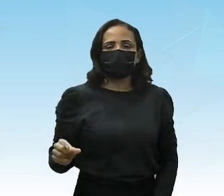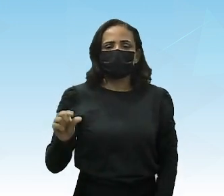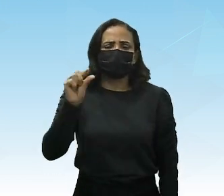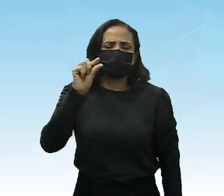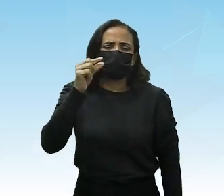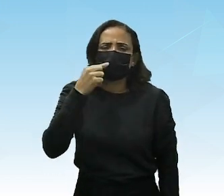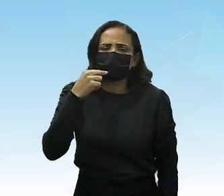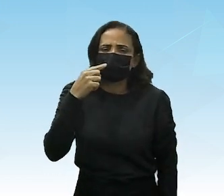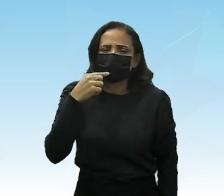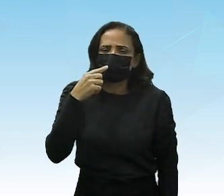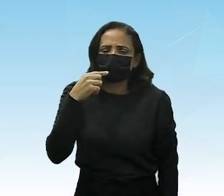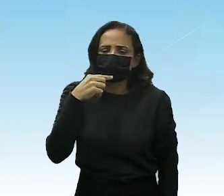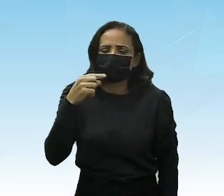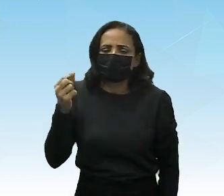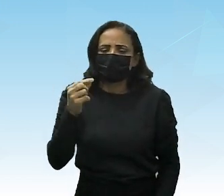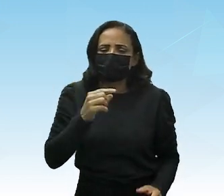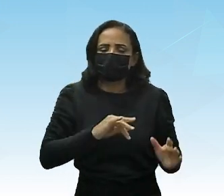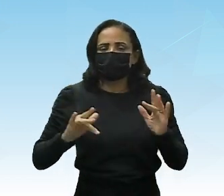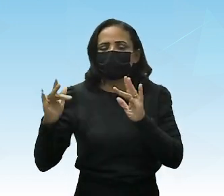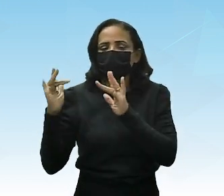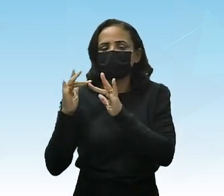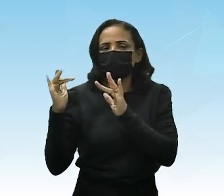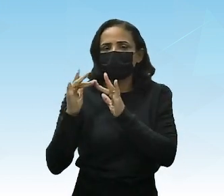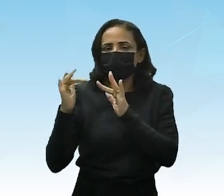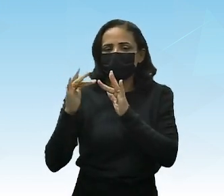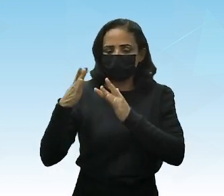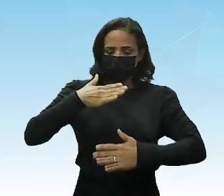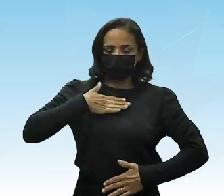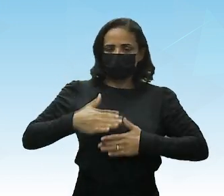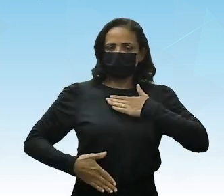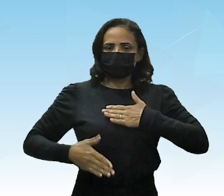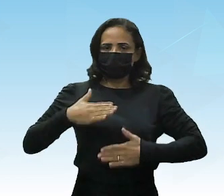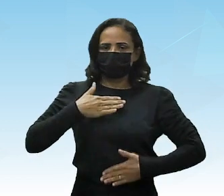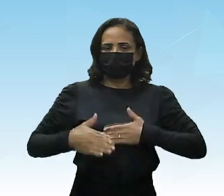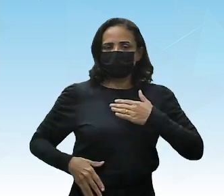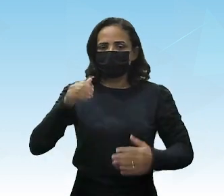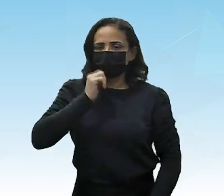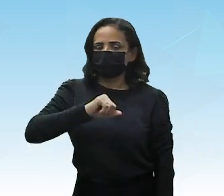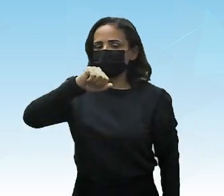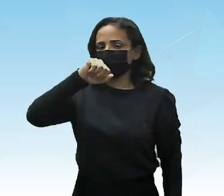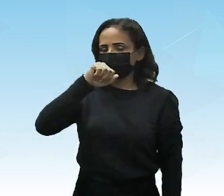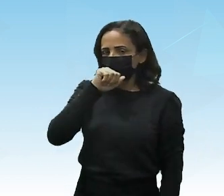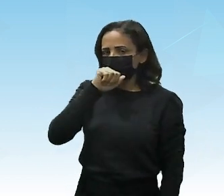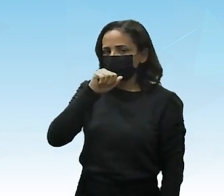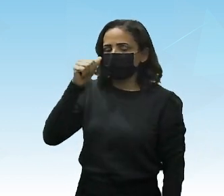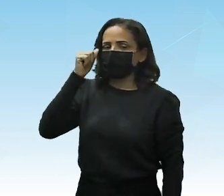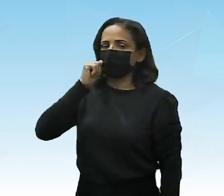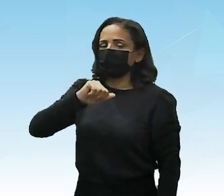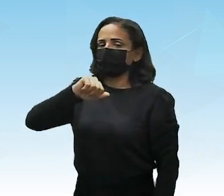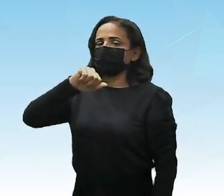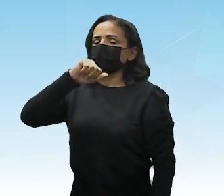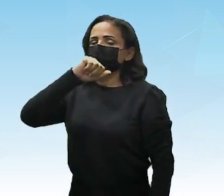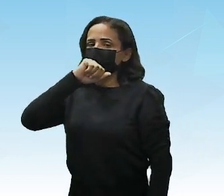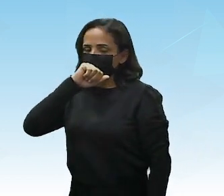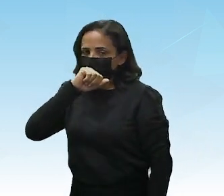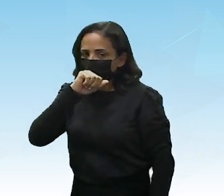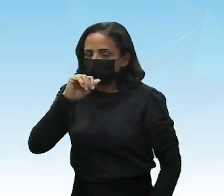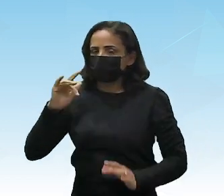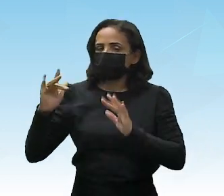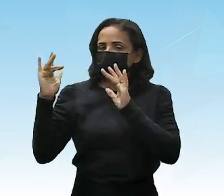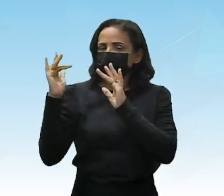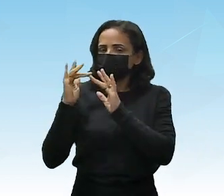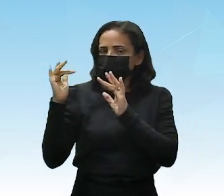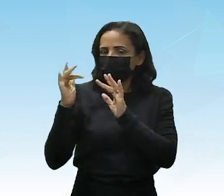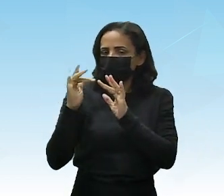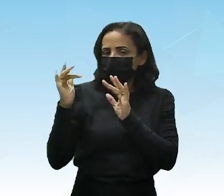cordão umbilical e tudo, vai ter contato com o corpo da mãe. Ou seja, a mãe vai ter resquícios do sangue